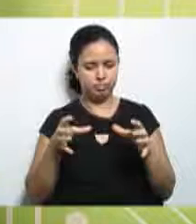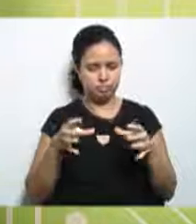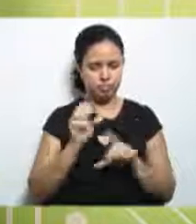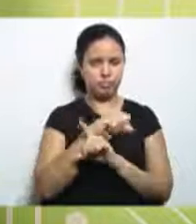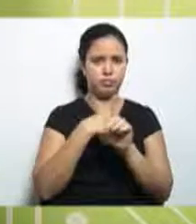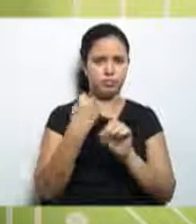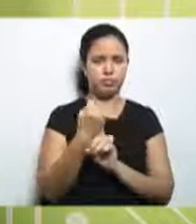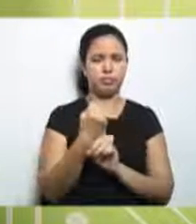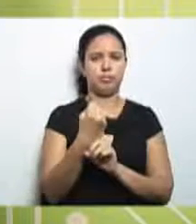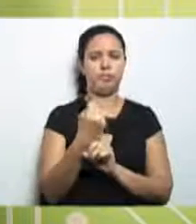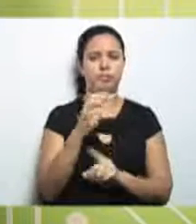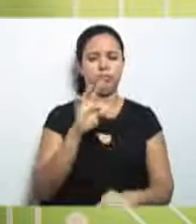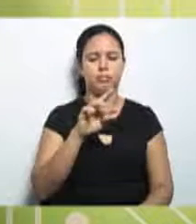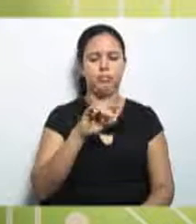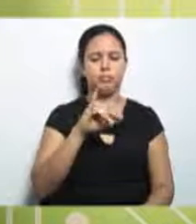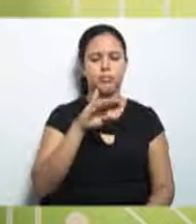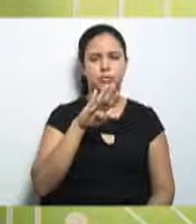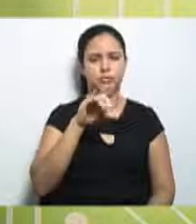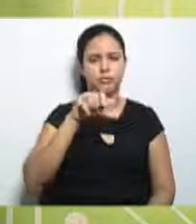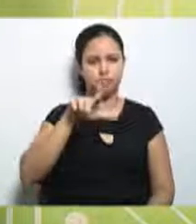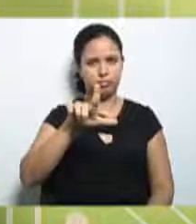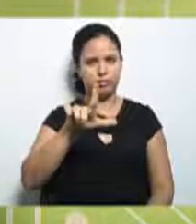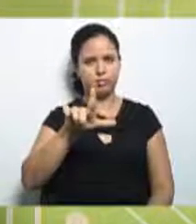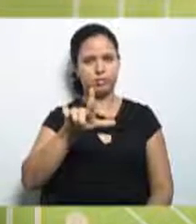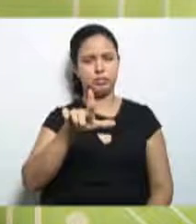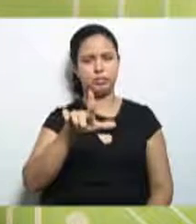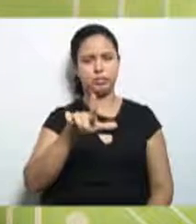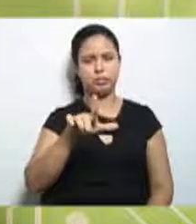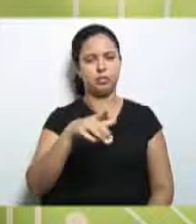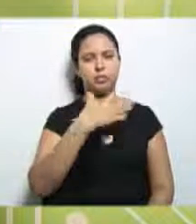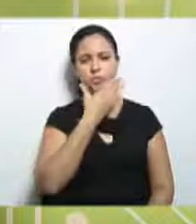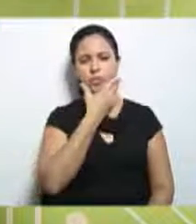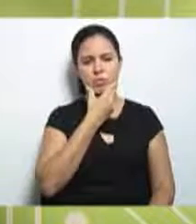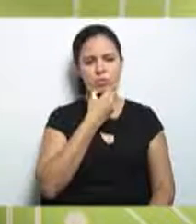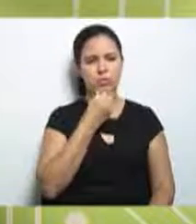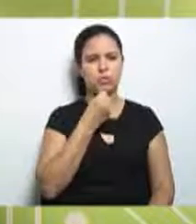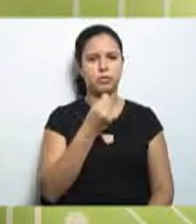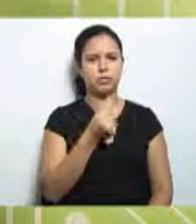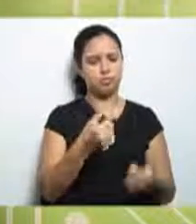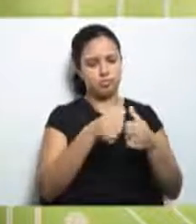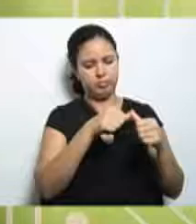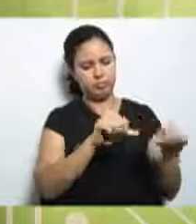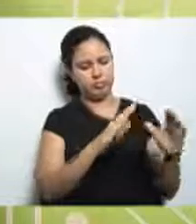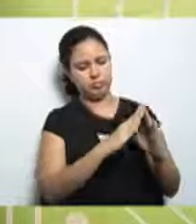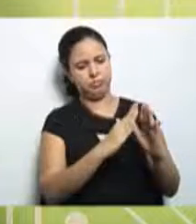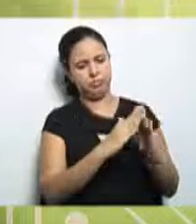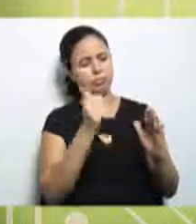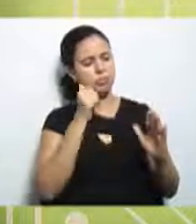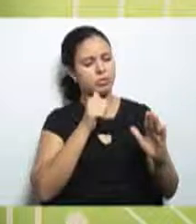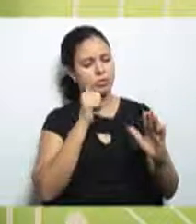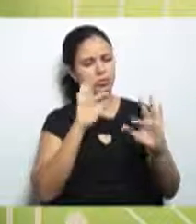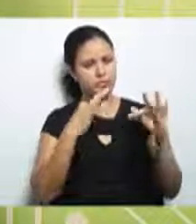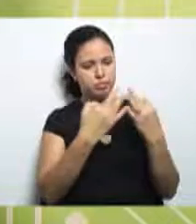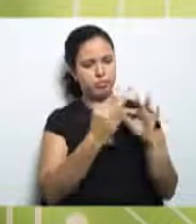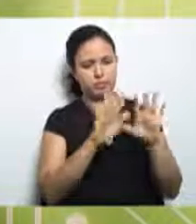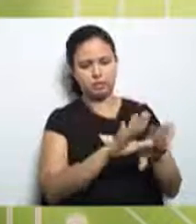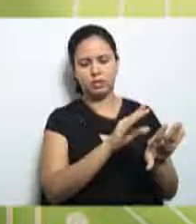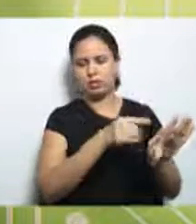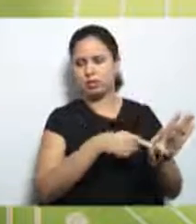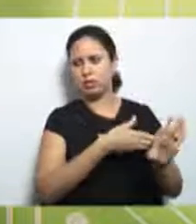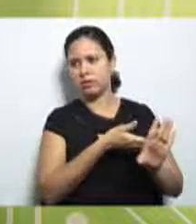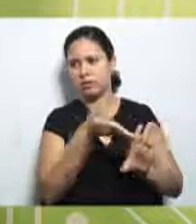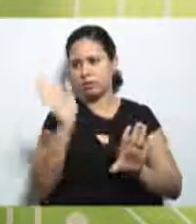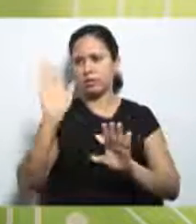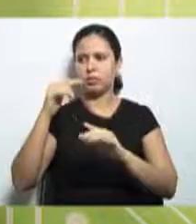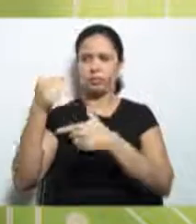existia um homem primitivo deixar sua esposa em casa e sair para o mundo do trabalho, tal como a gente tem